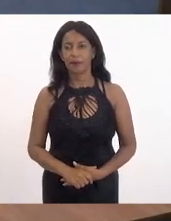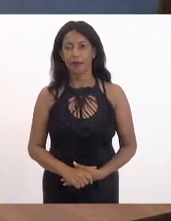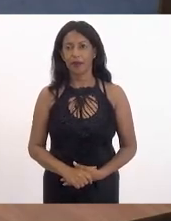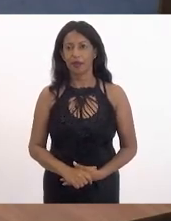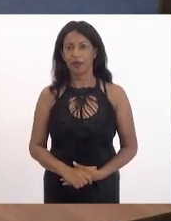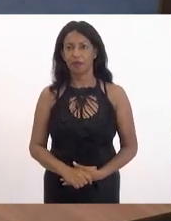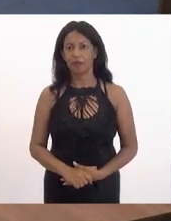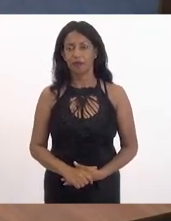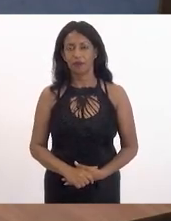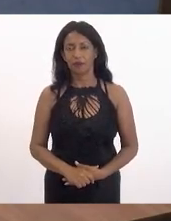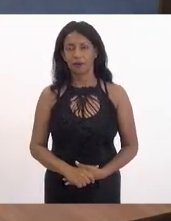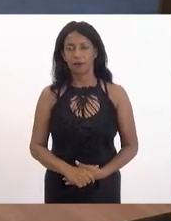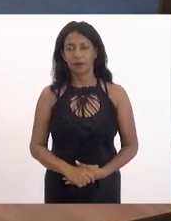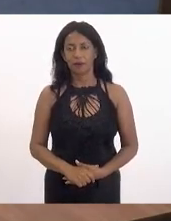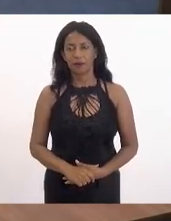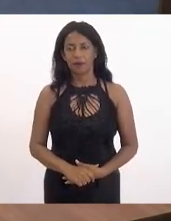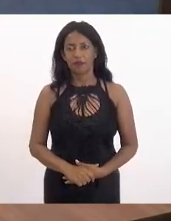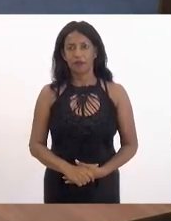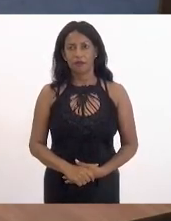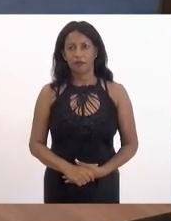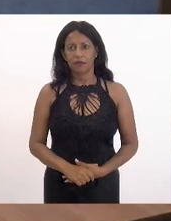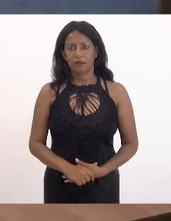E aí